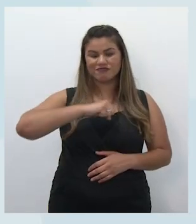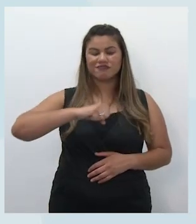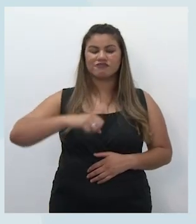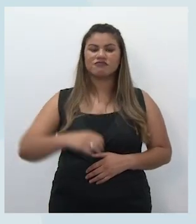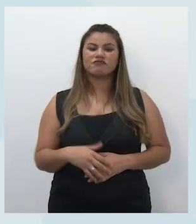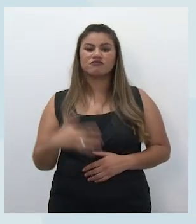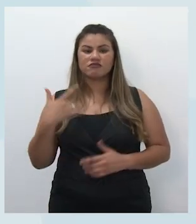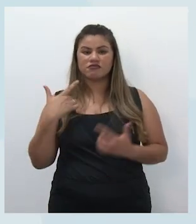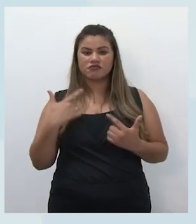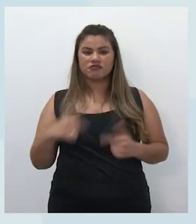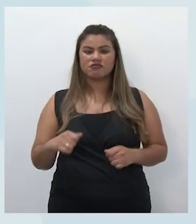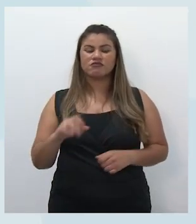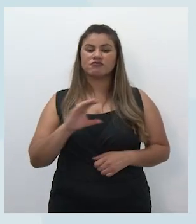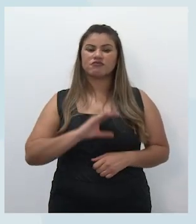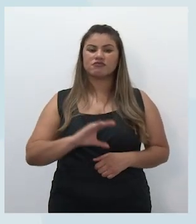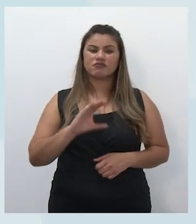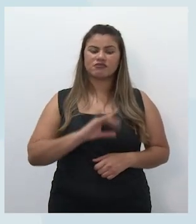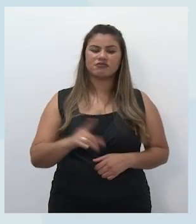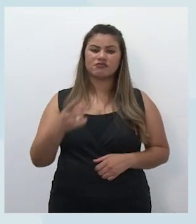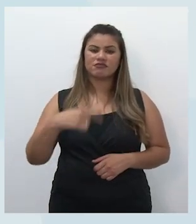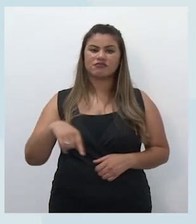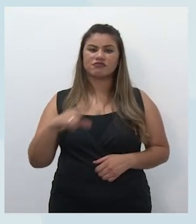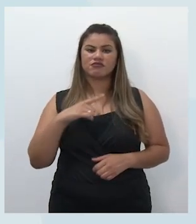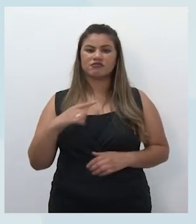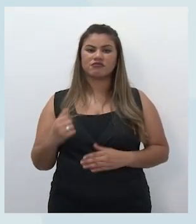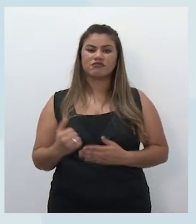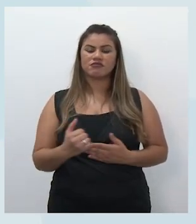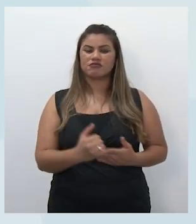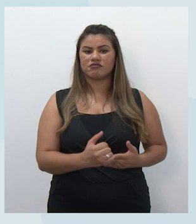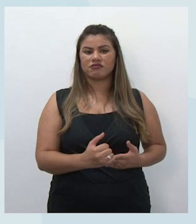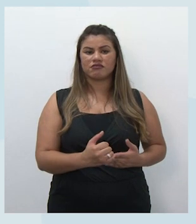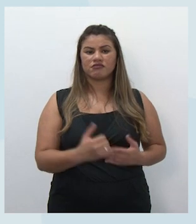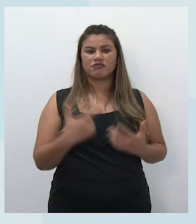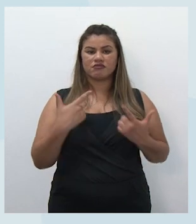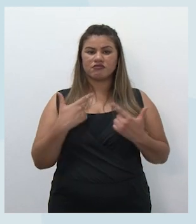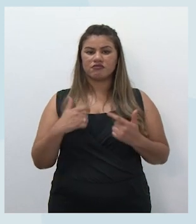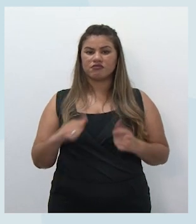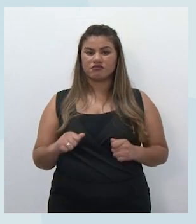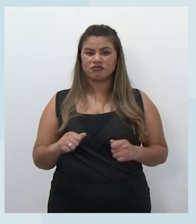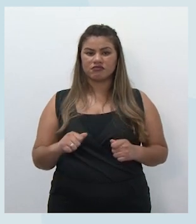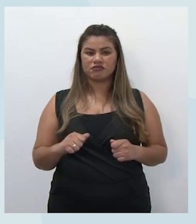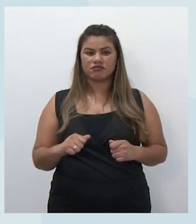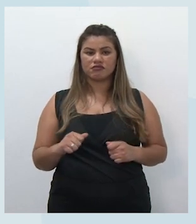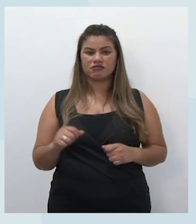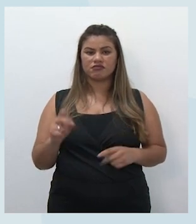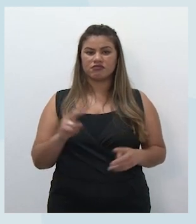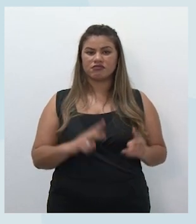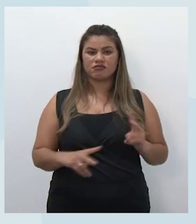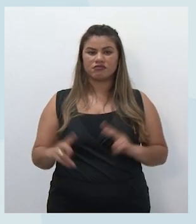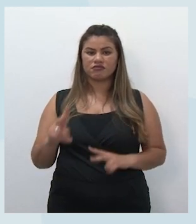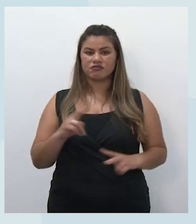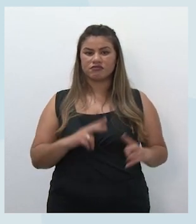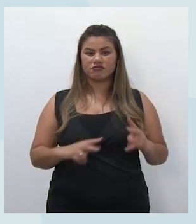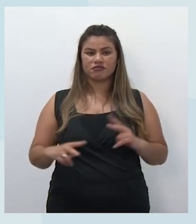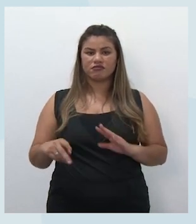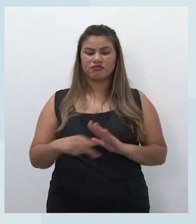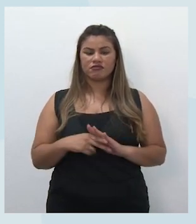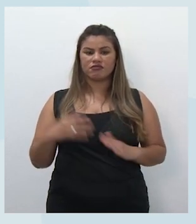língua portuguesa, ela vai trazer a questão das linguagens e das visões do